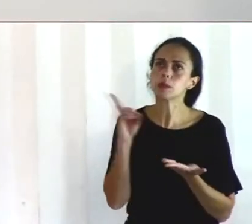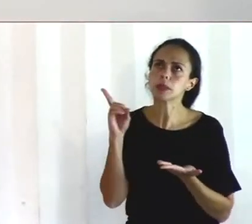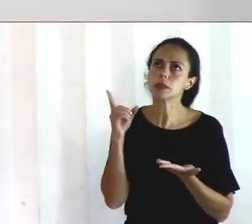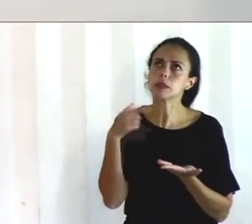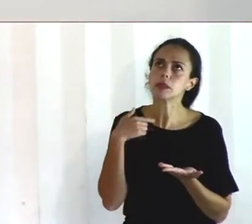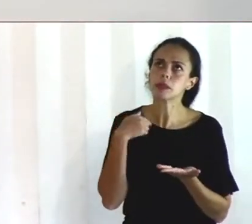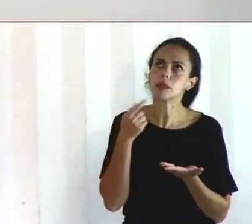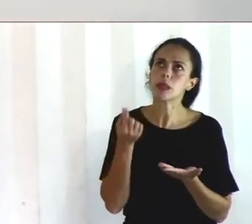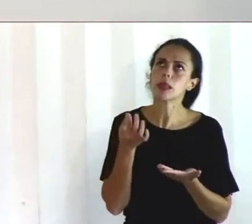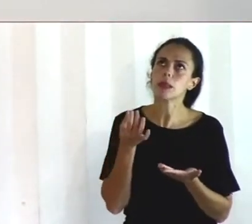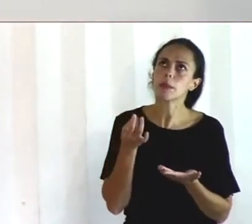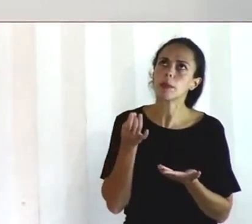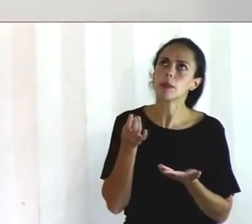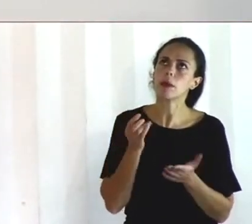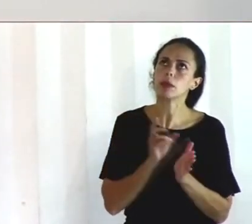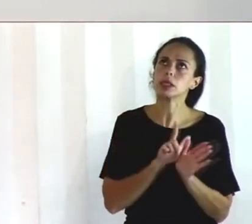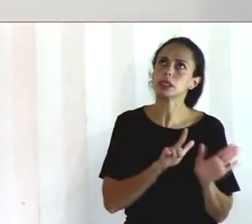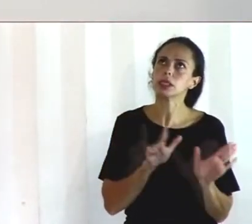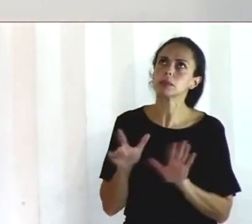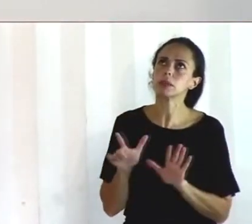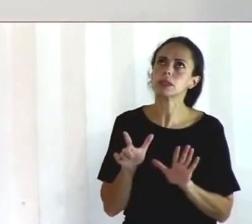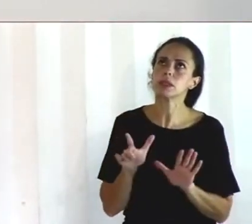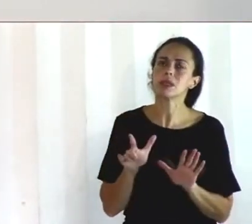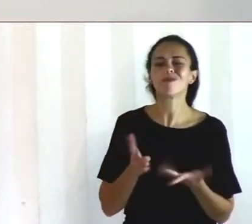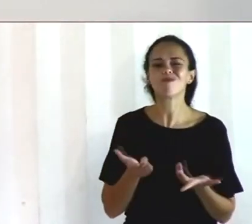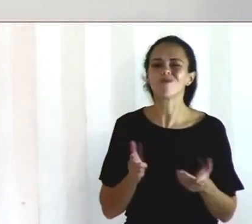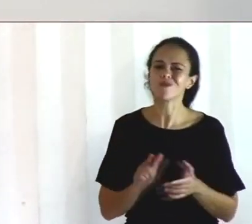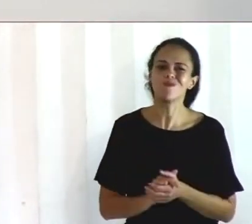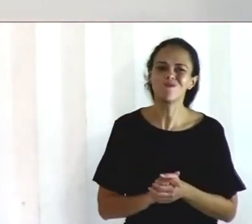não tem, opa, faz tempo que eu não faço devocional.